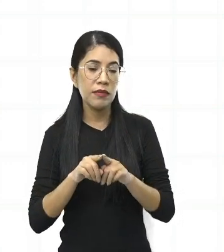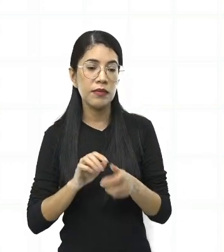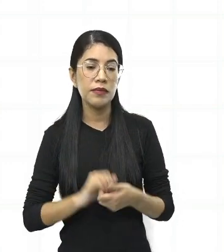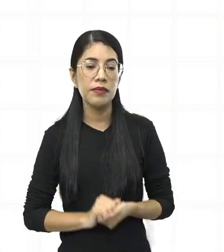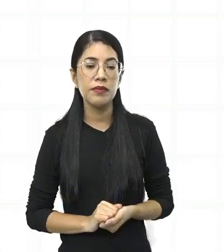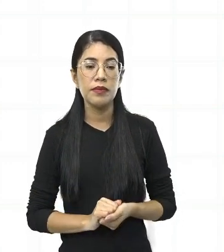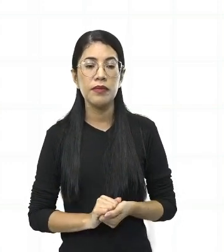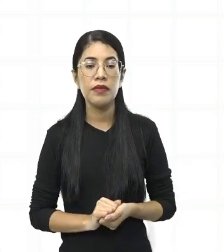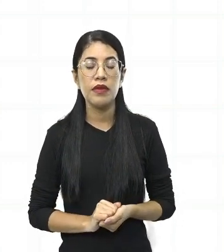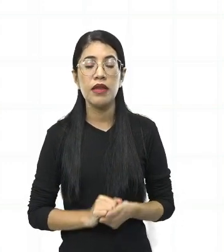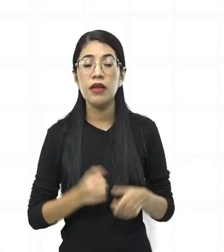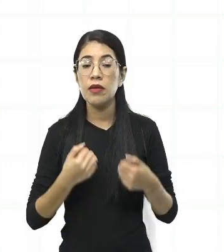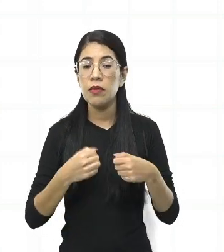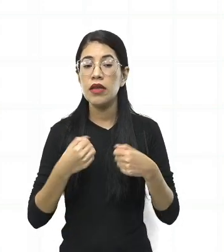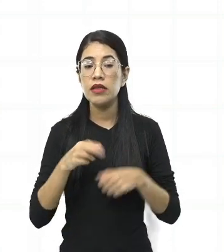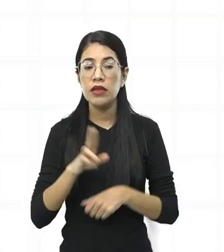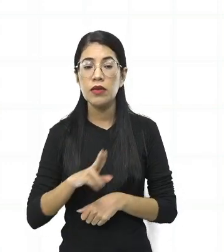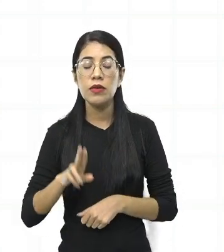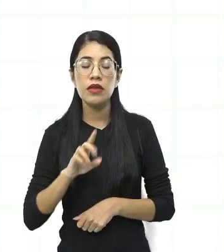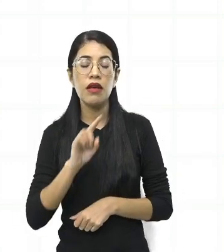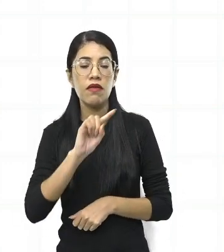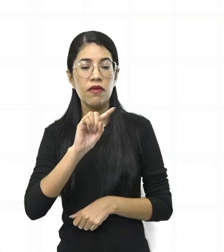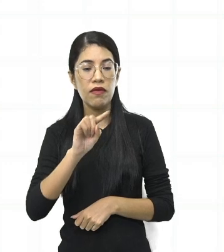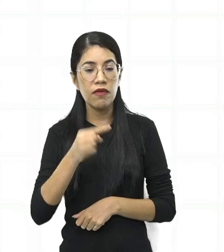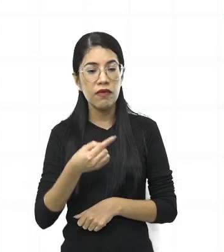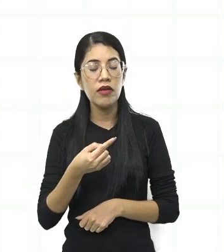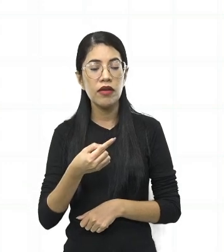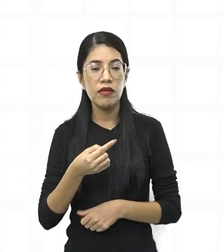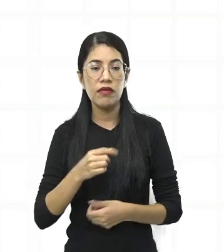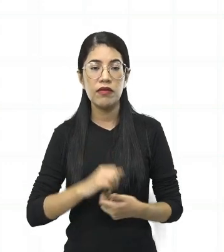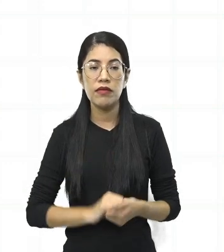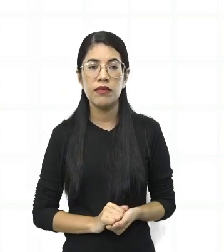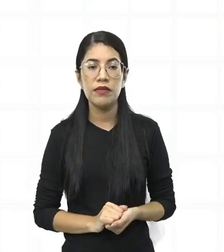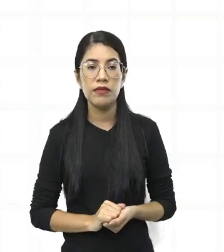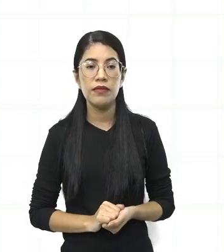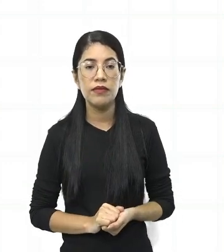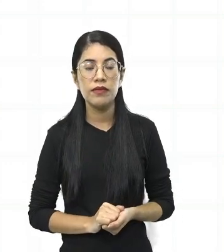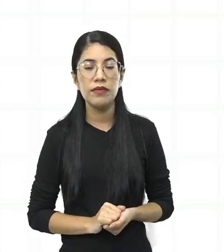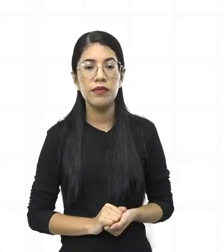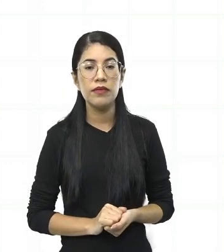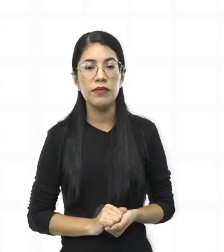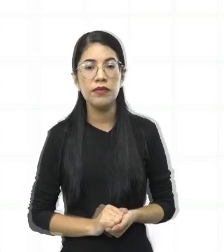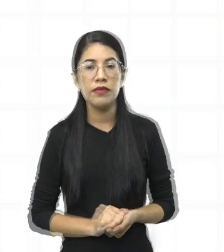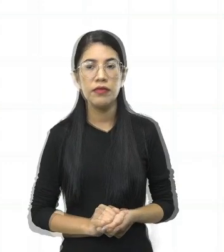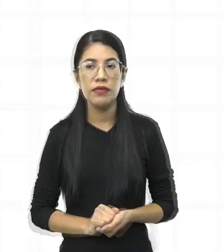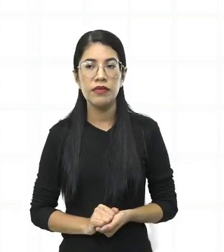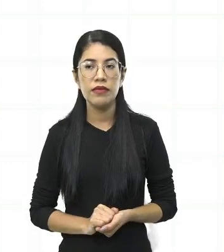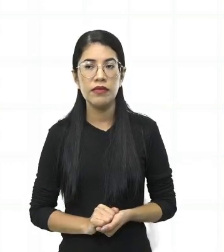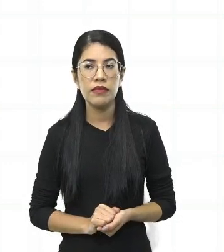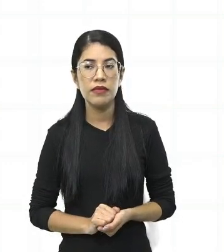continuação, então tem que ter o quê? A presença da vírgula.